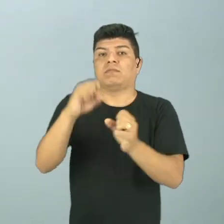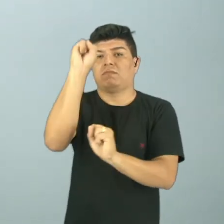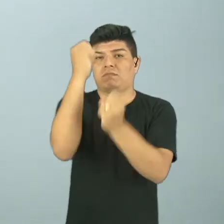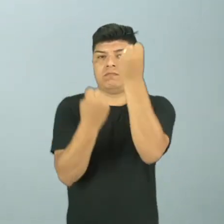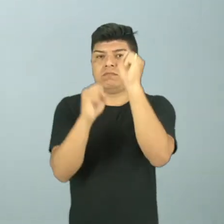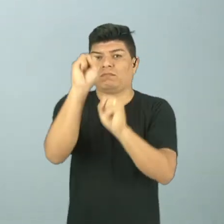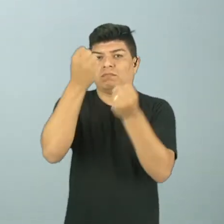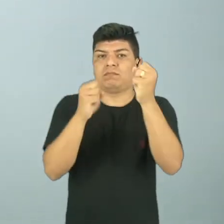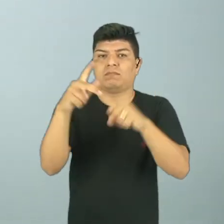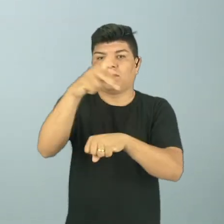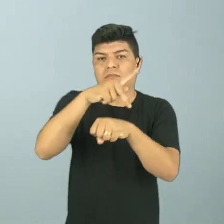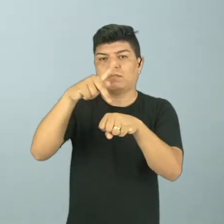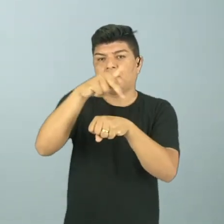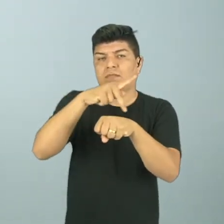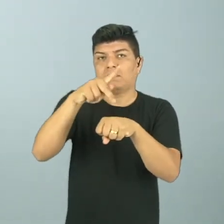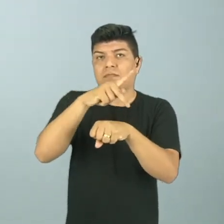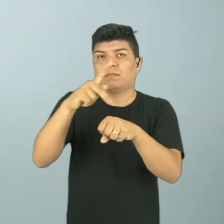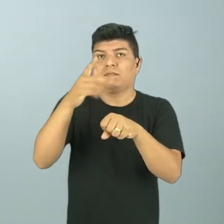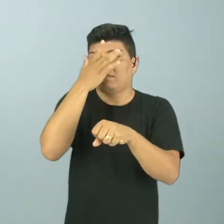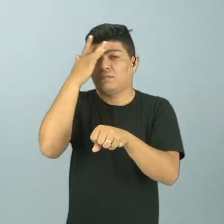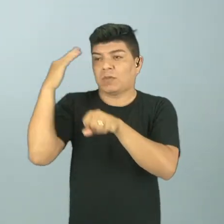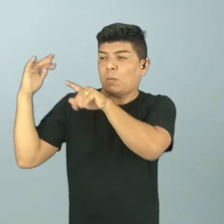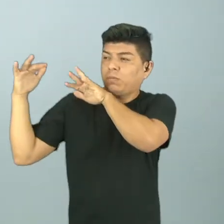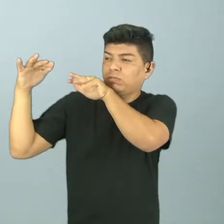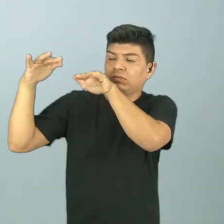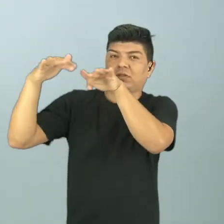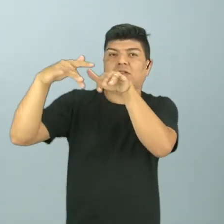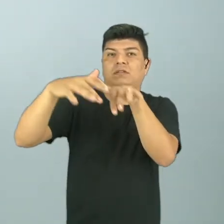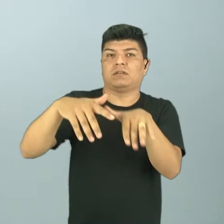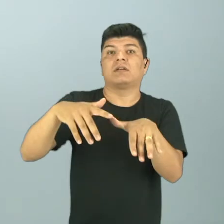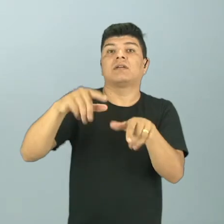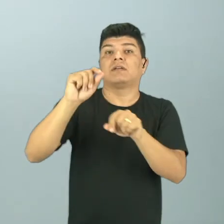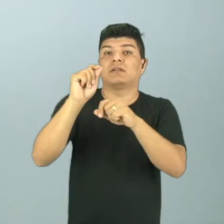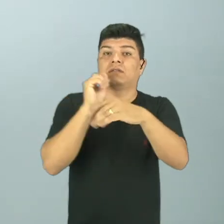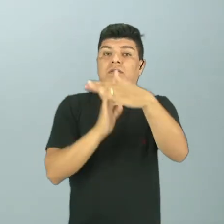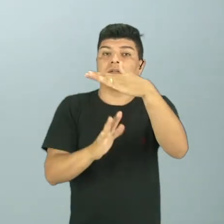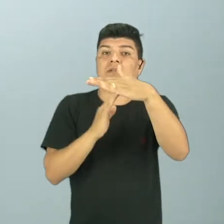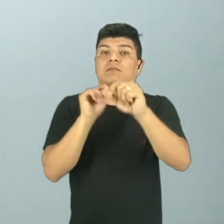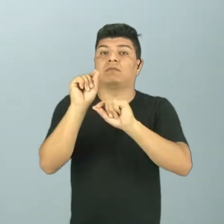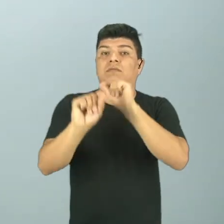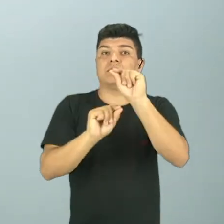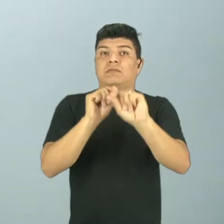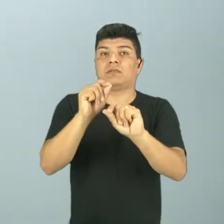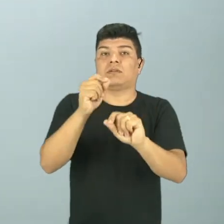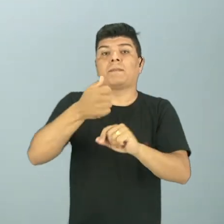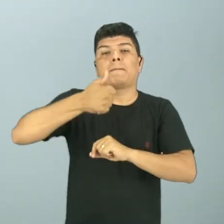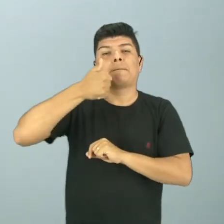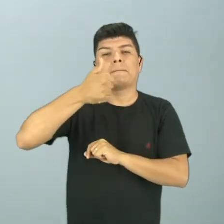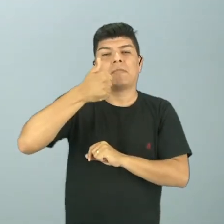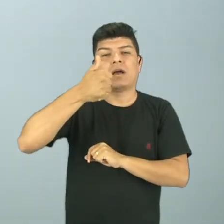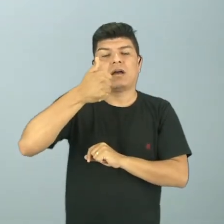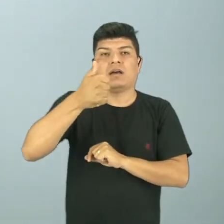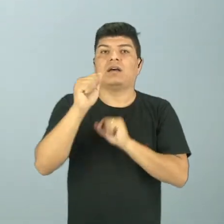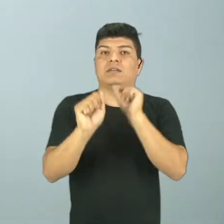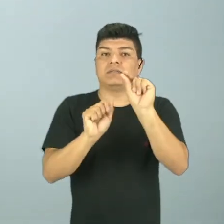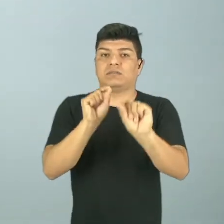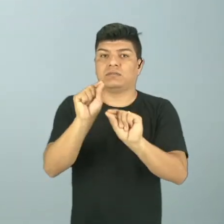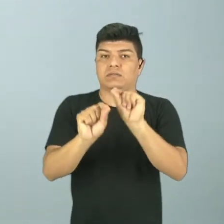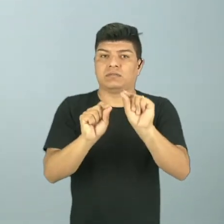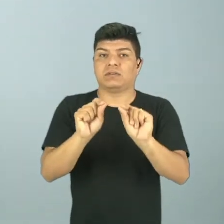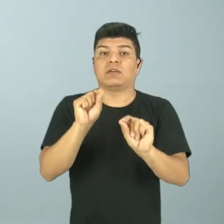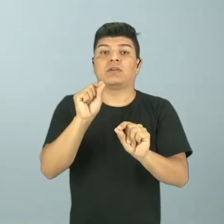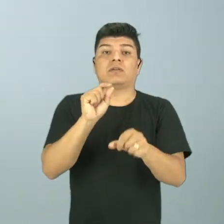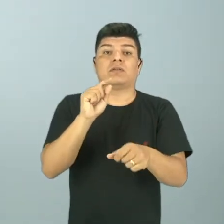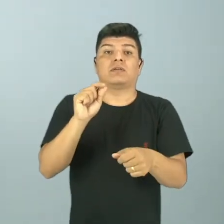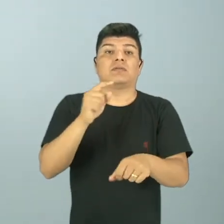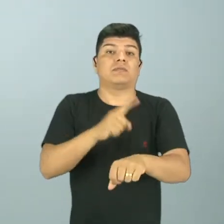industrialização do país. Essa galera que vai vir de fora vai começar a afetar positivamente nesse sentido, né, de que é um período em